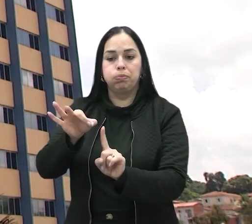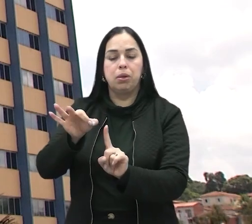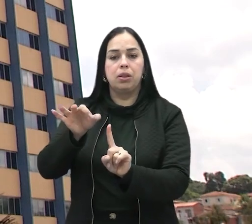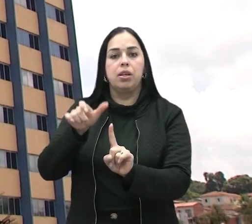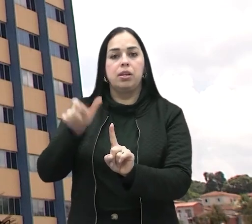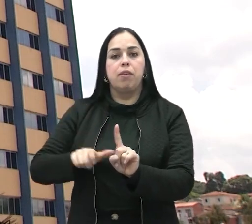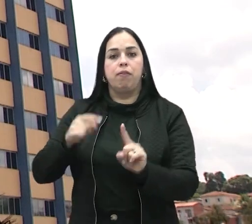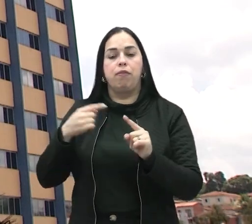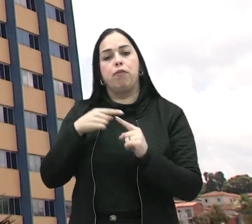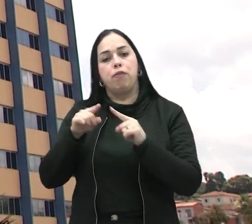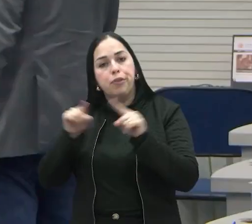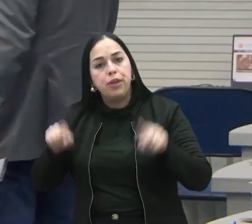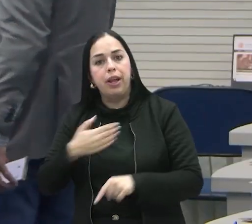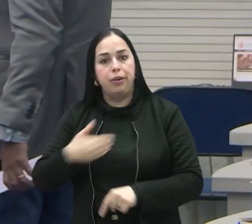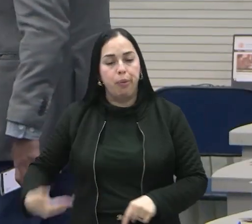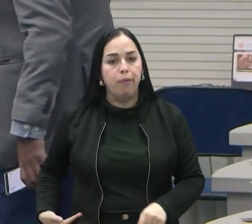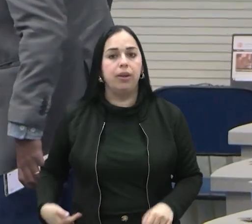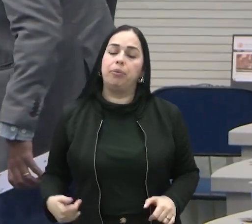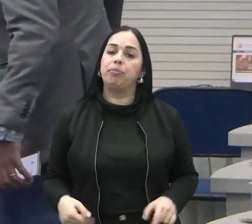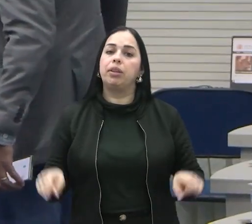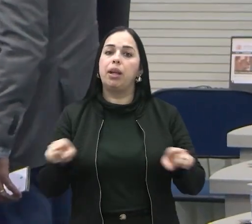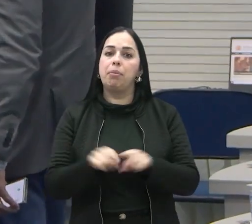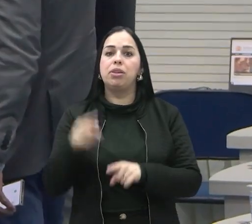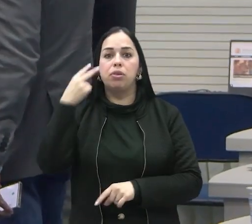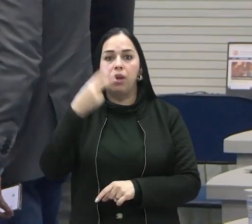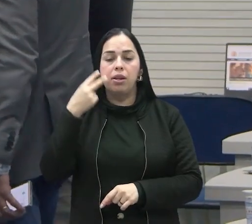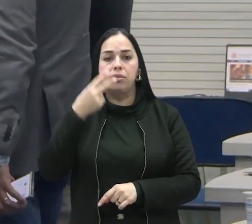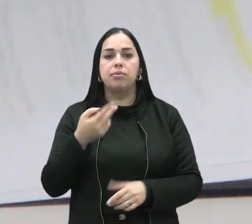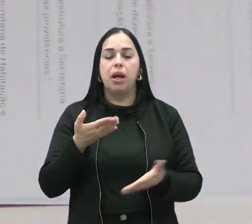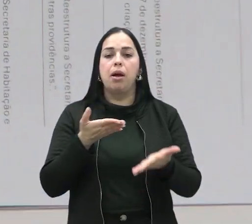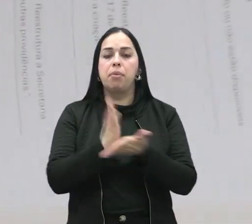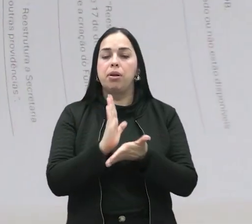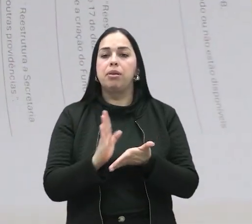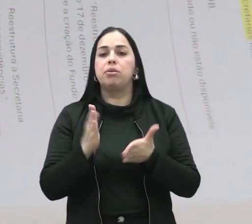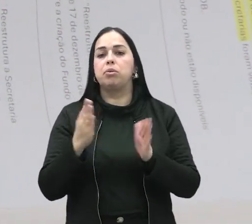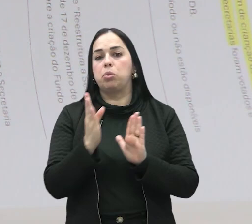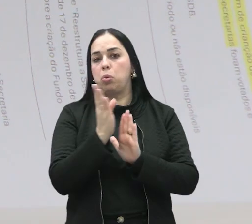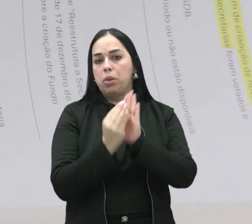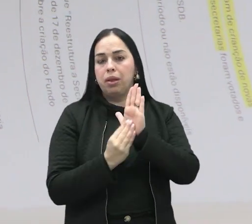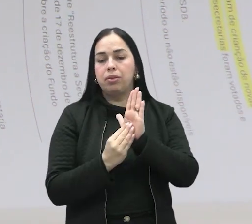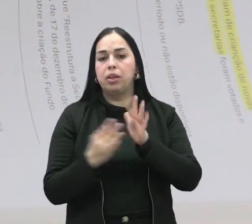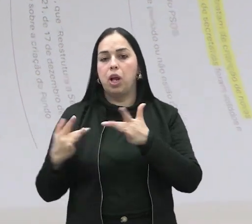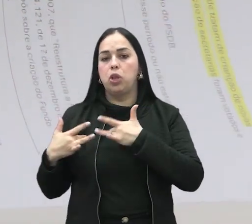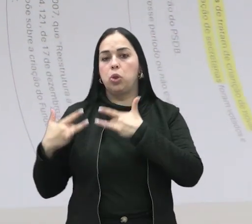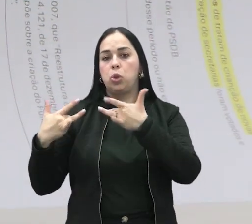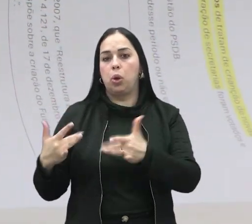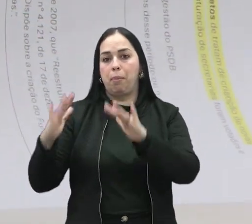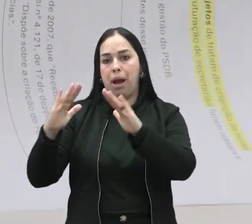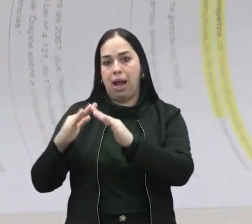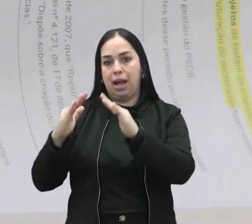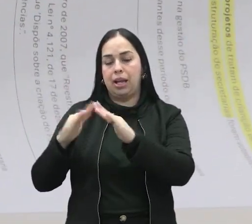por servidores efetivos. Além disso, os vereadores aprovaram matéria que autoriza a doação de uma